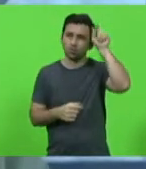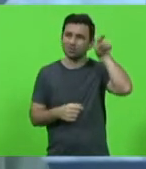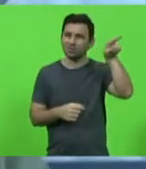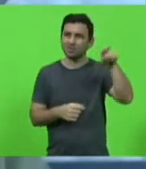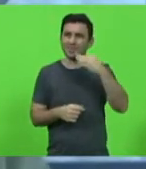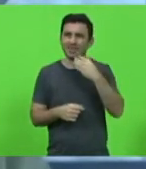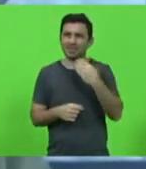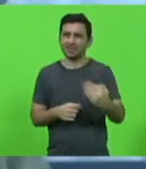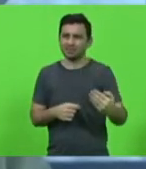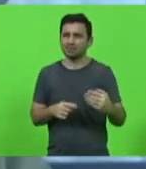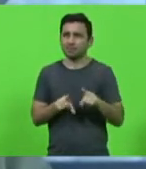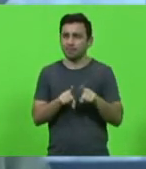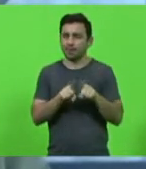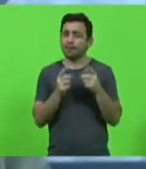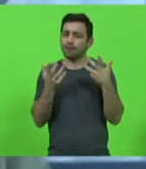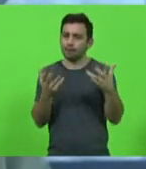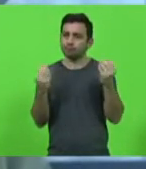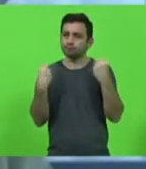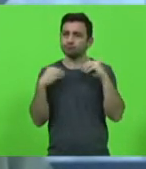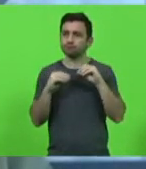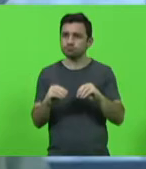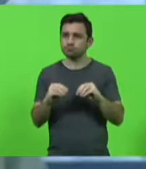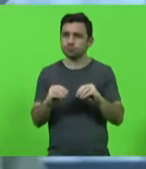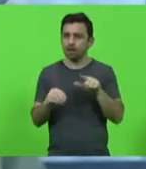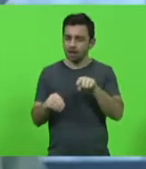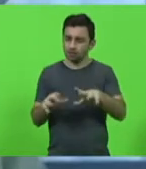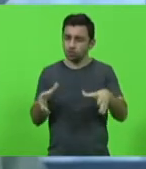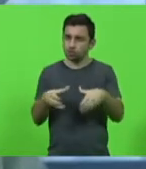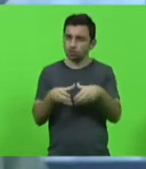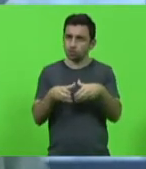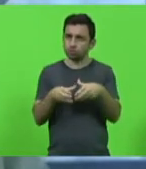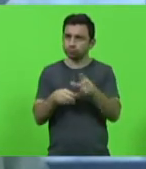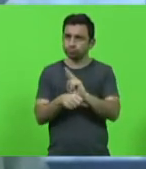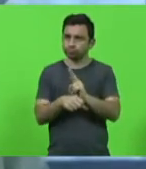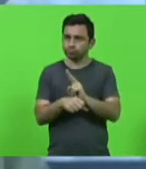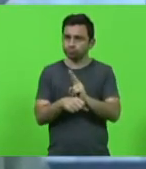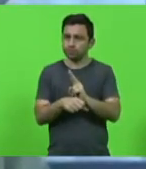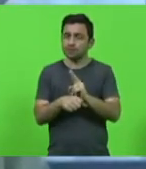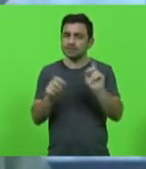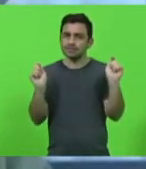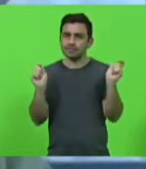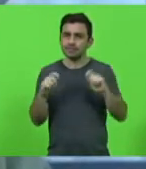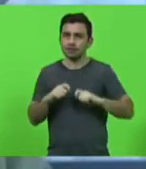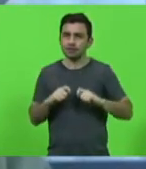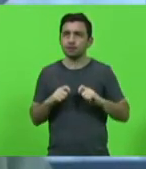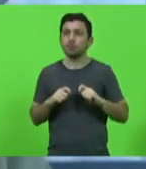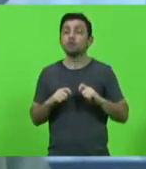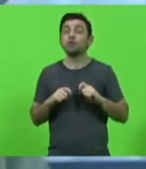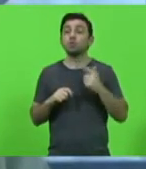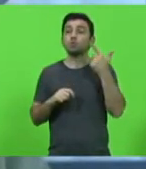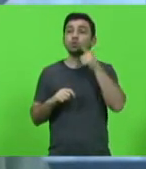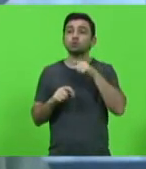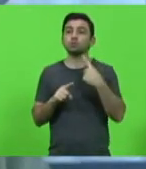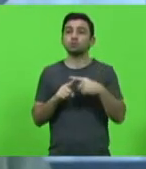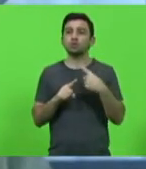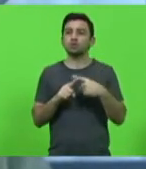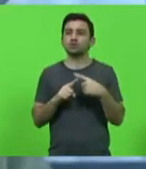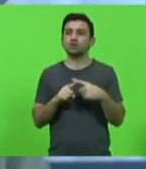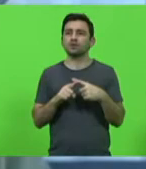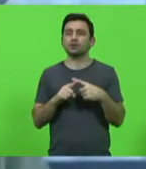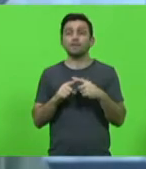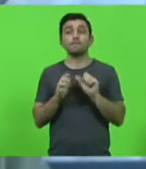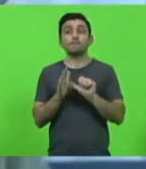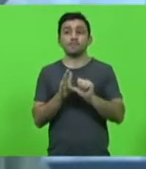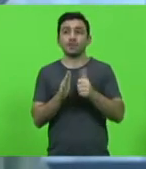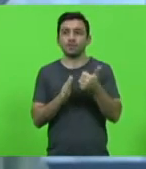também quer implementar. O observatório só foi possível, fazendo justiça aqui, em primeiro